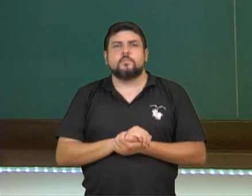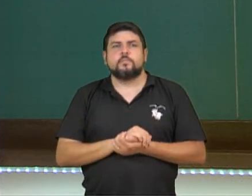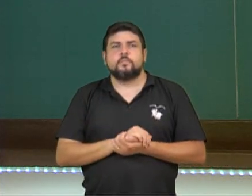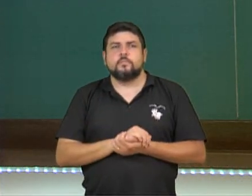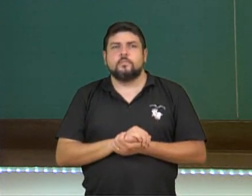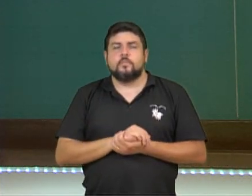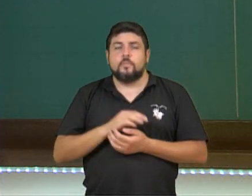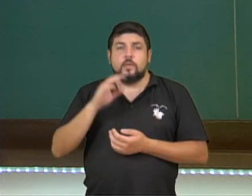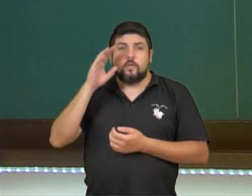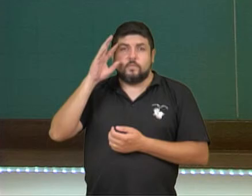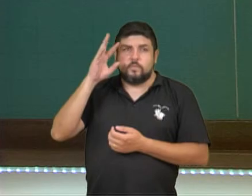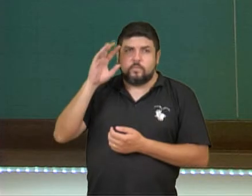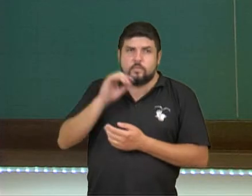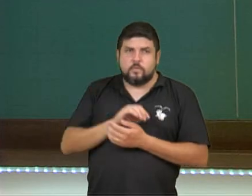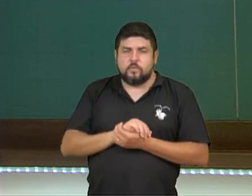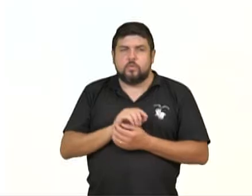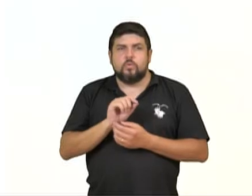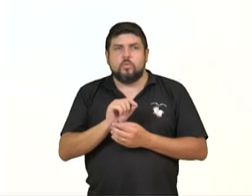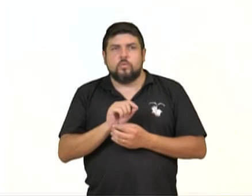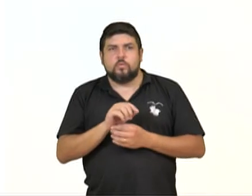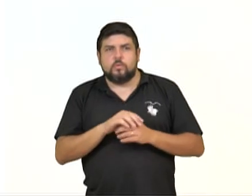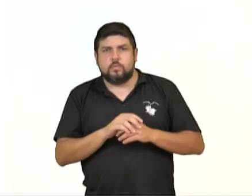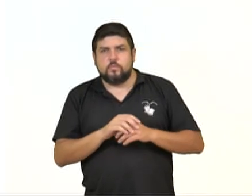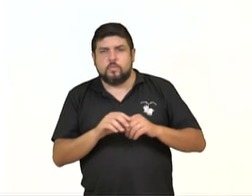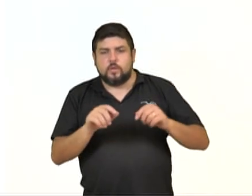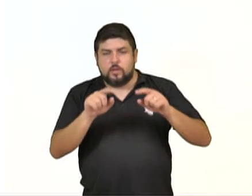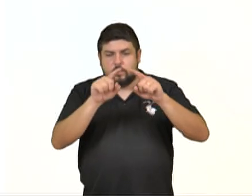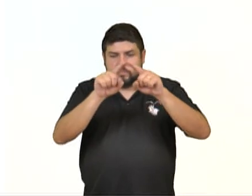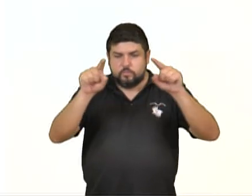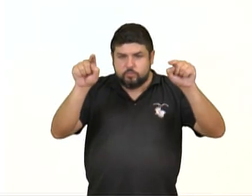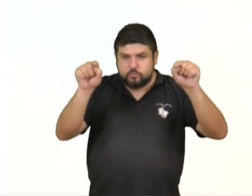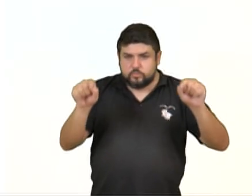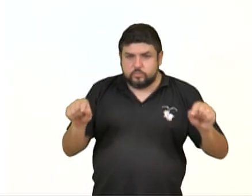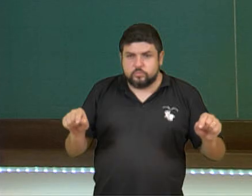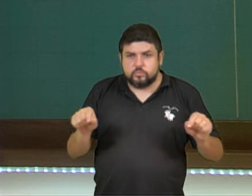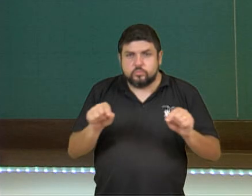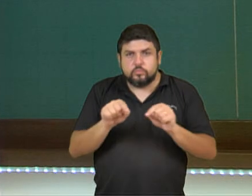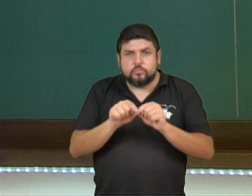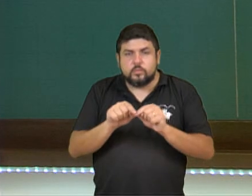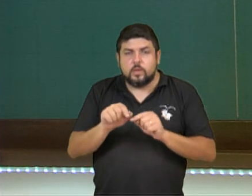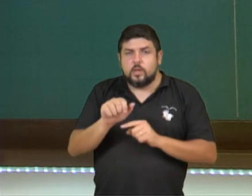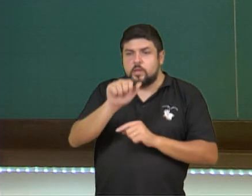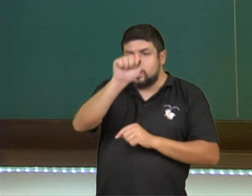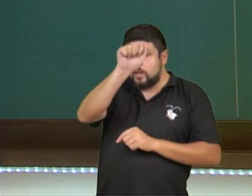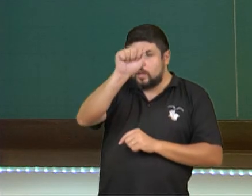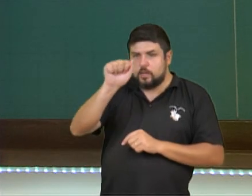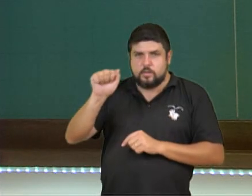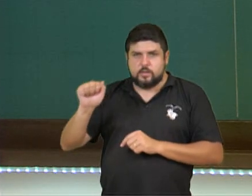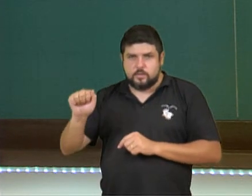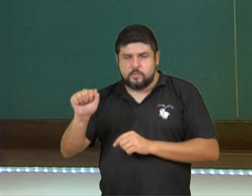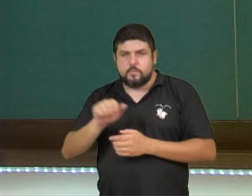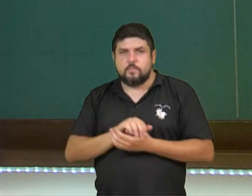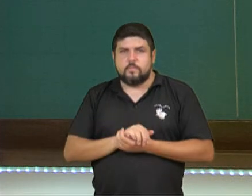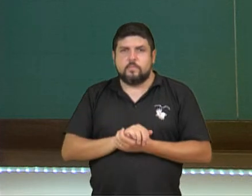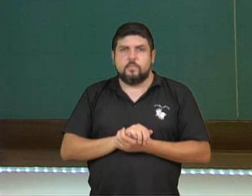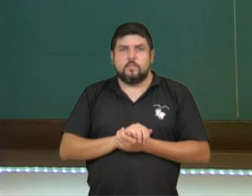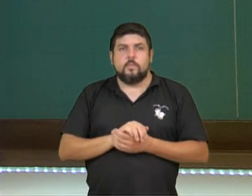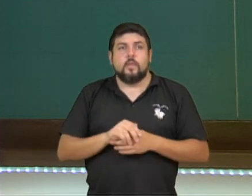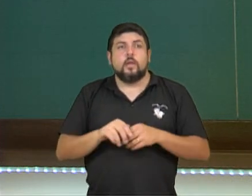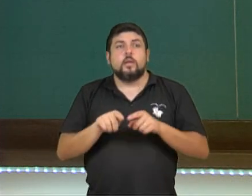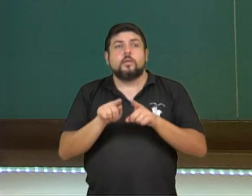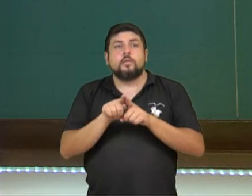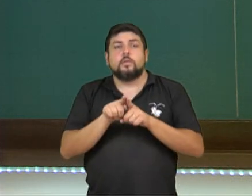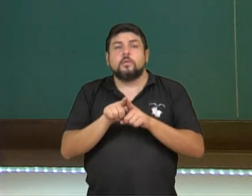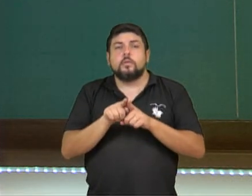quadrado de lado A, ok? Lado A, então é um quadrado, ele é A por A. E marcar a medida B em um